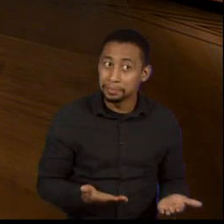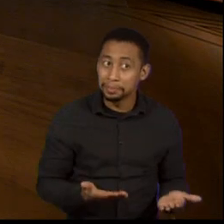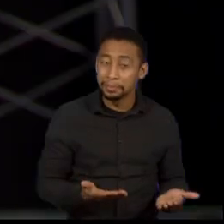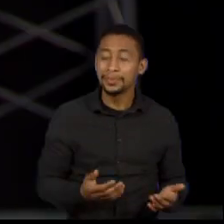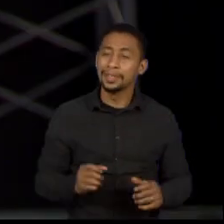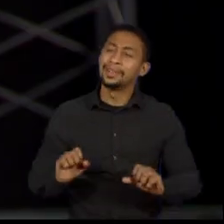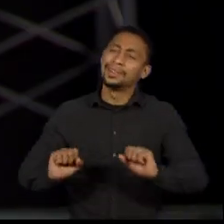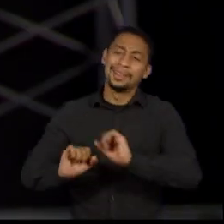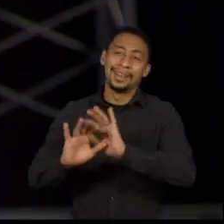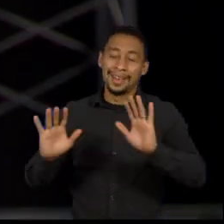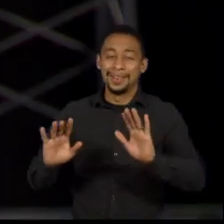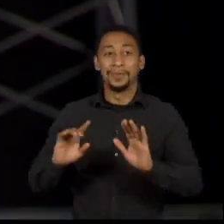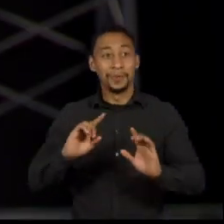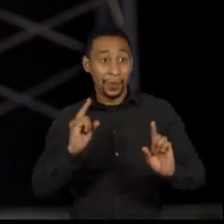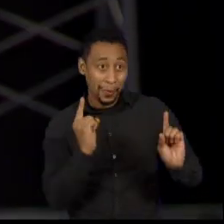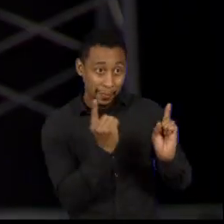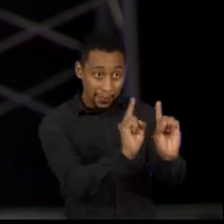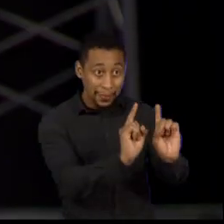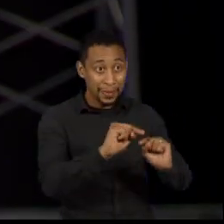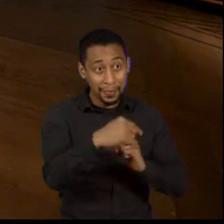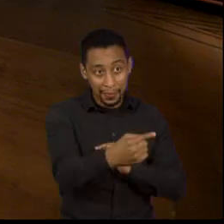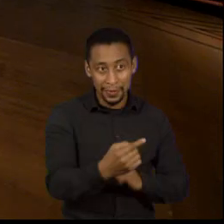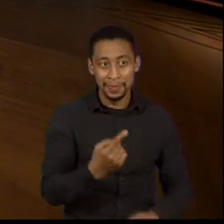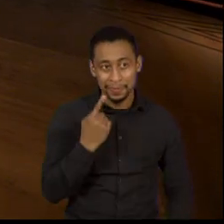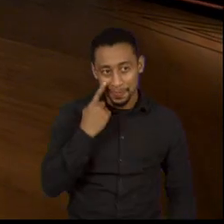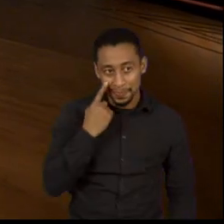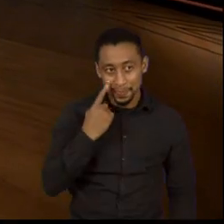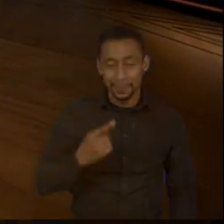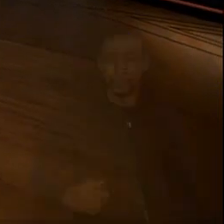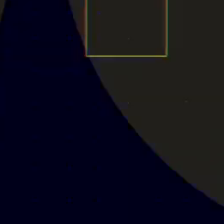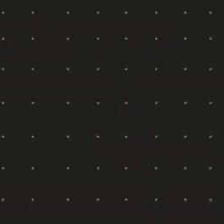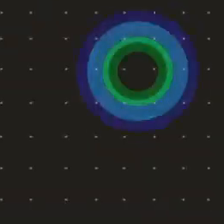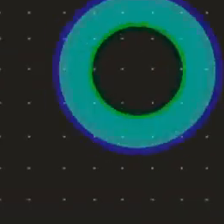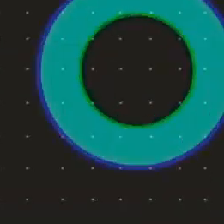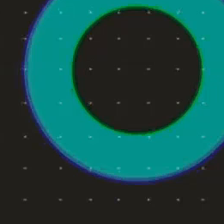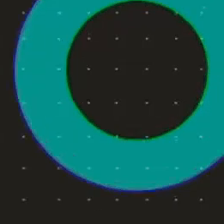Claro. A gente volta já com Beth Coelho.